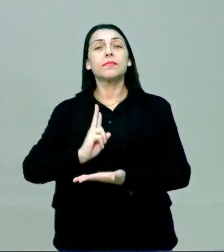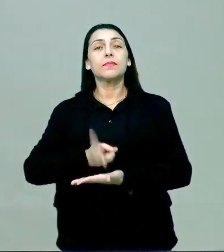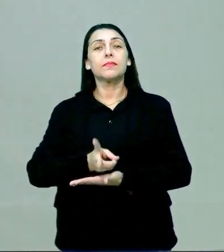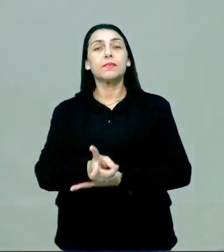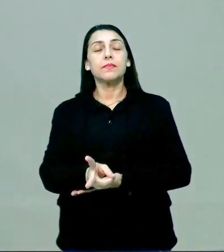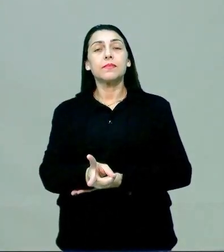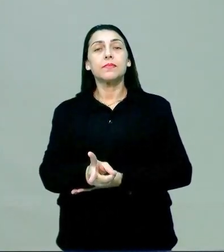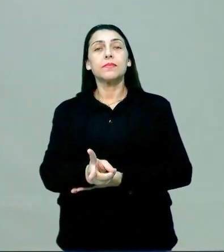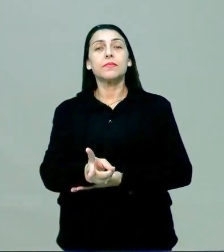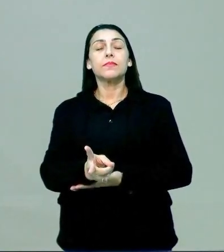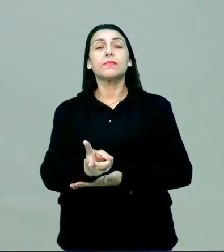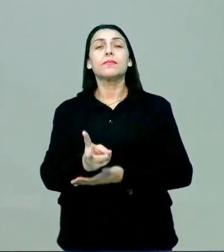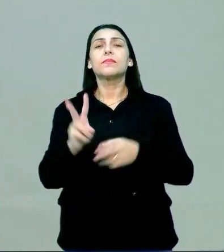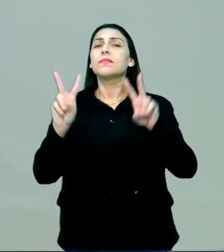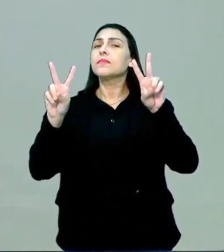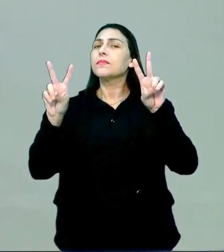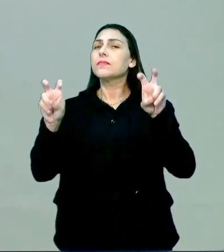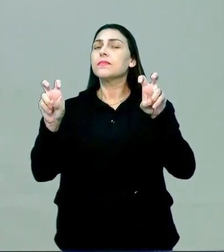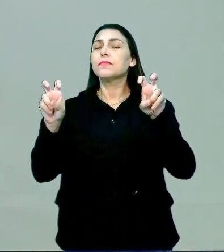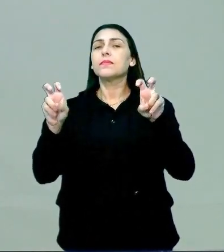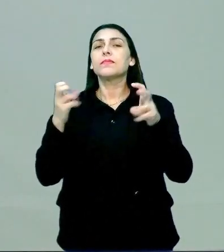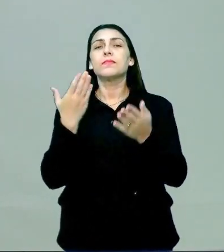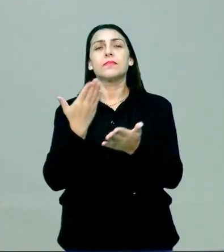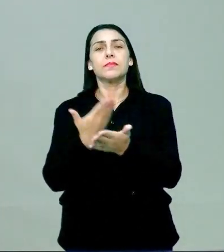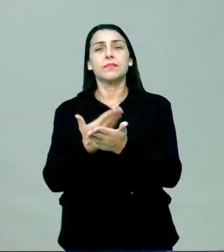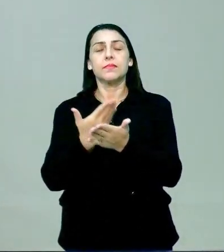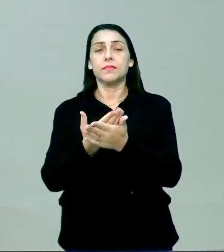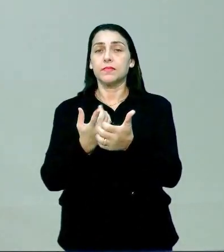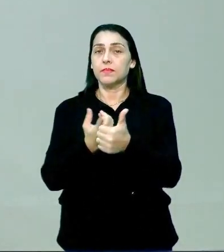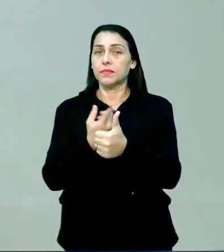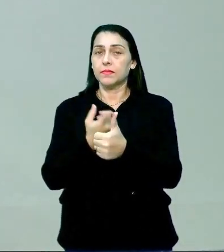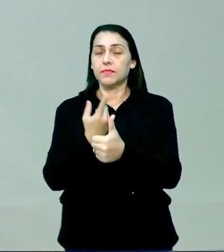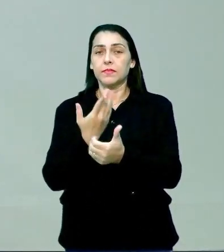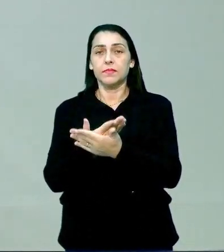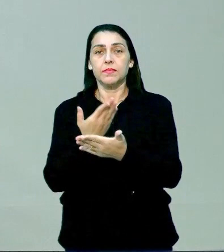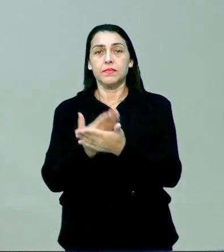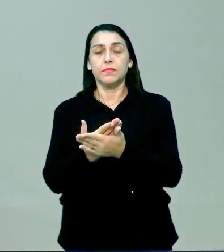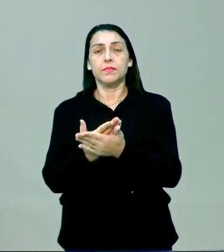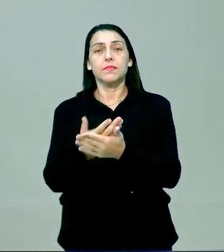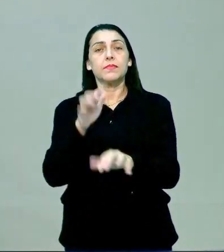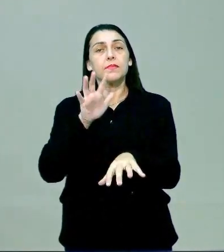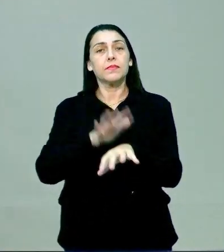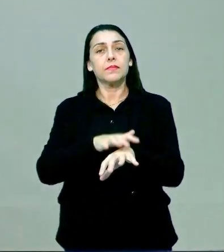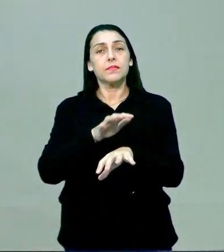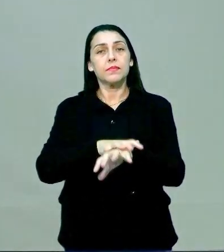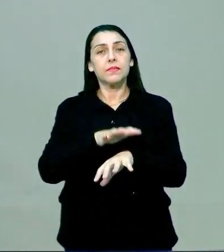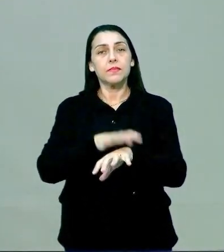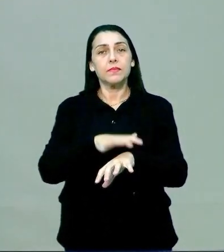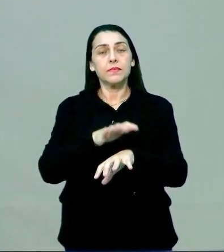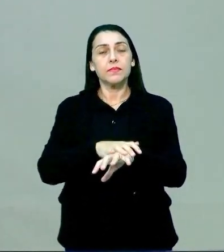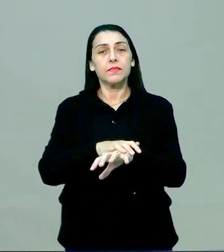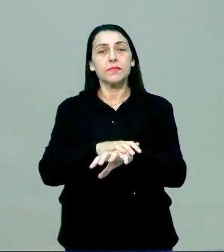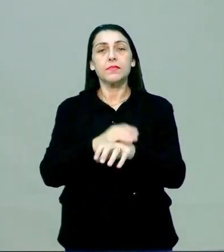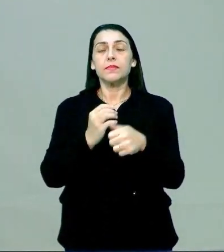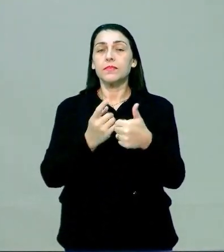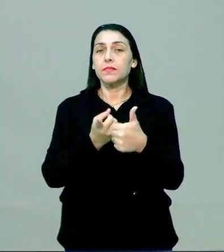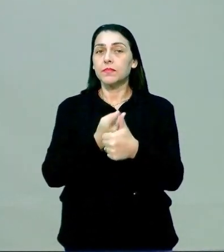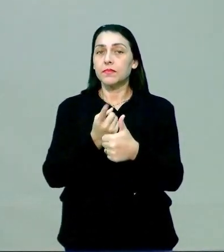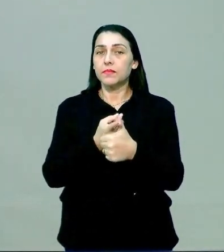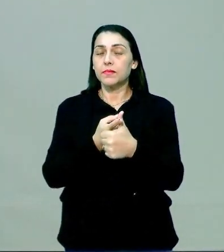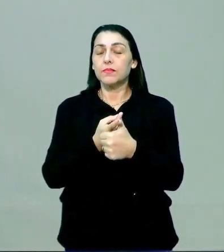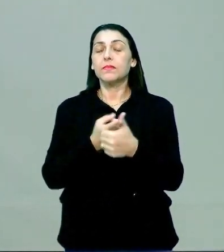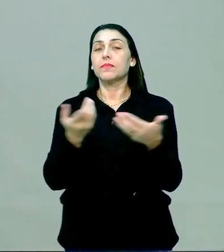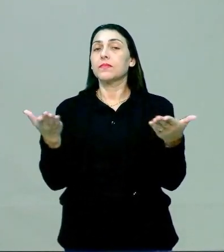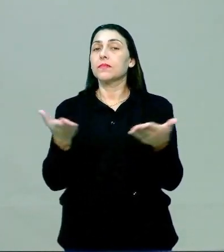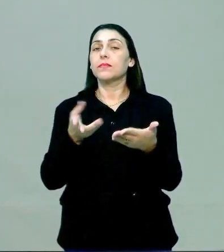continuar, tá, o assunto que a gente falou na primeira aula de funções, tá? 1. Então nós